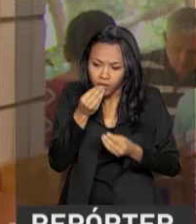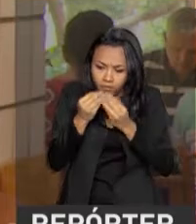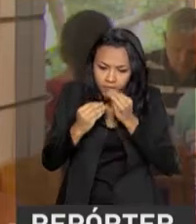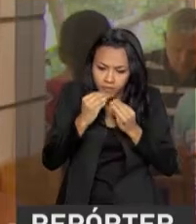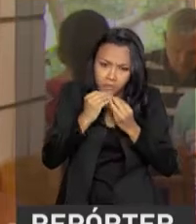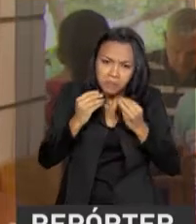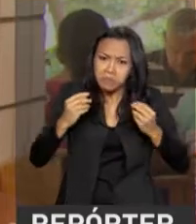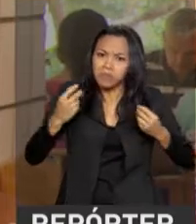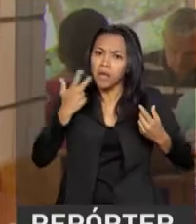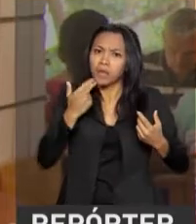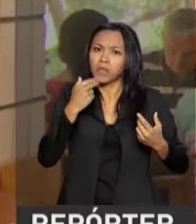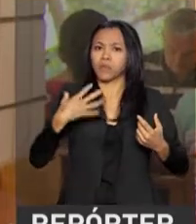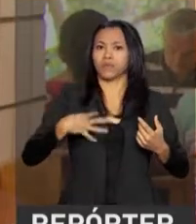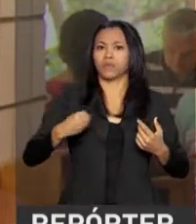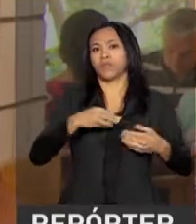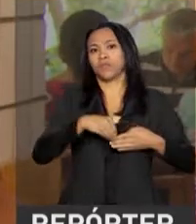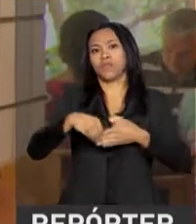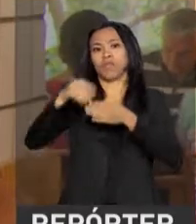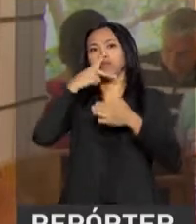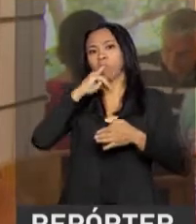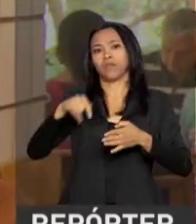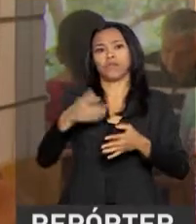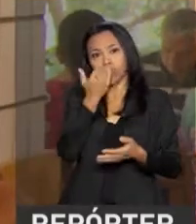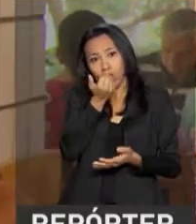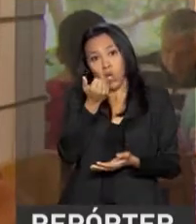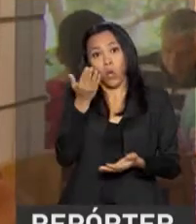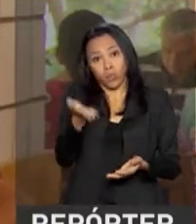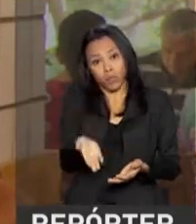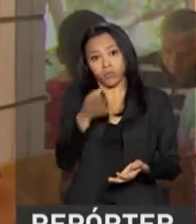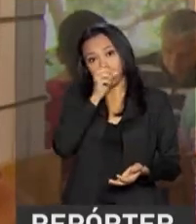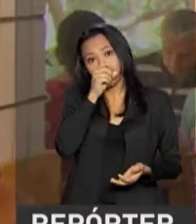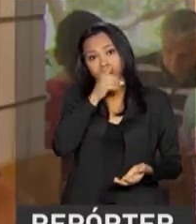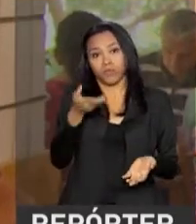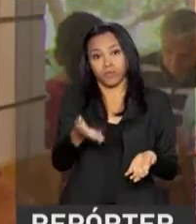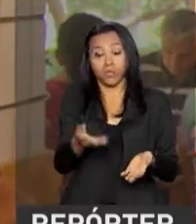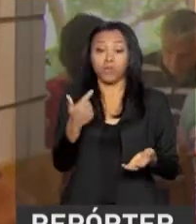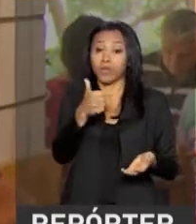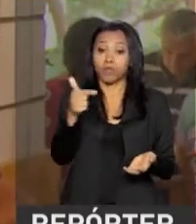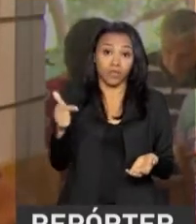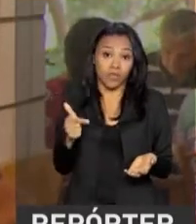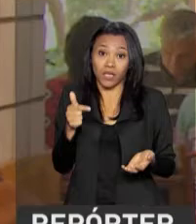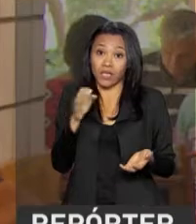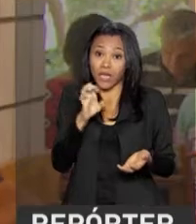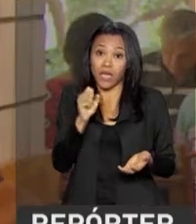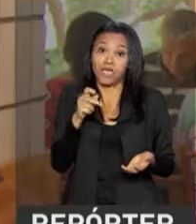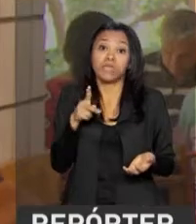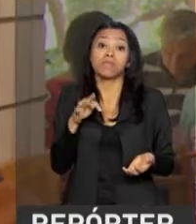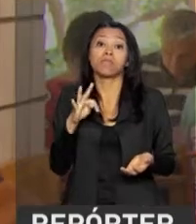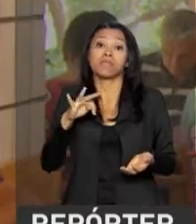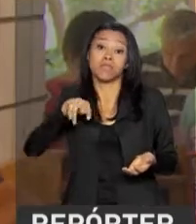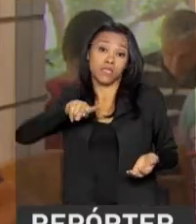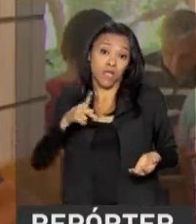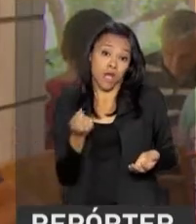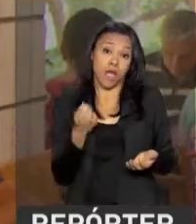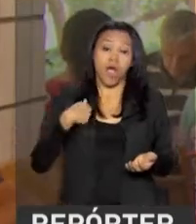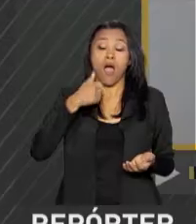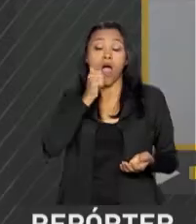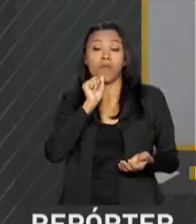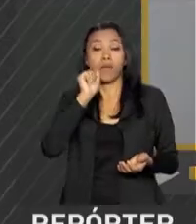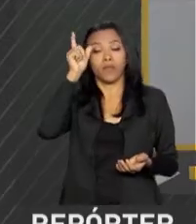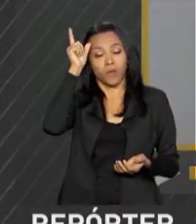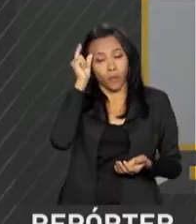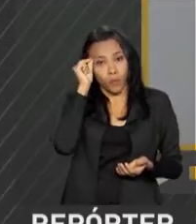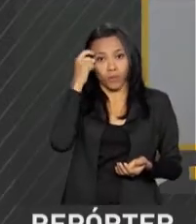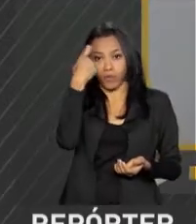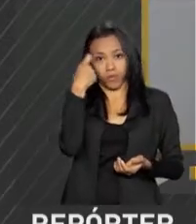né saem com os pais de crianças o que o fato de não ter espinha a mãe tem tranquilidade do peso da criança